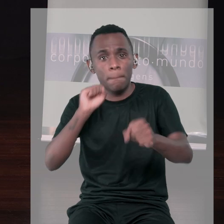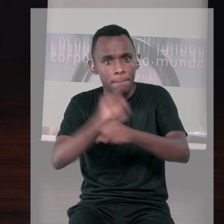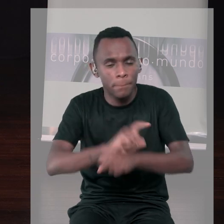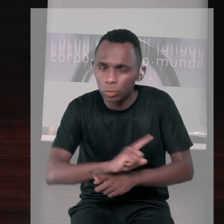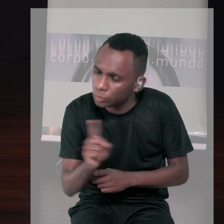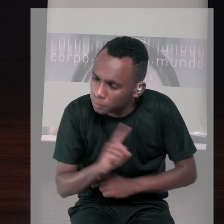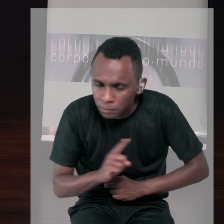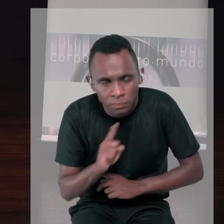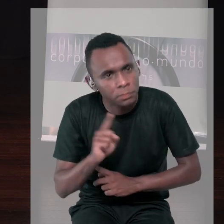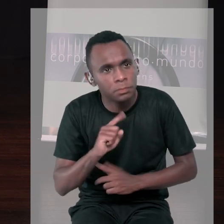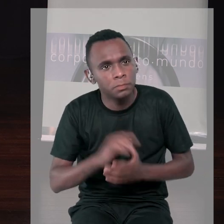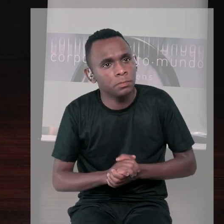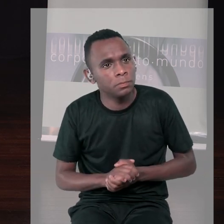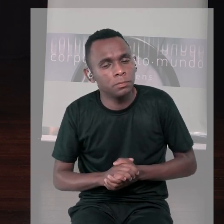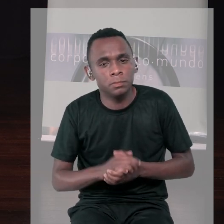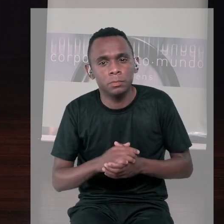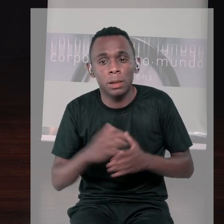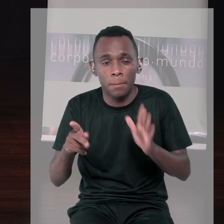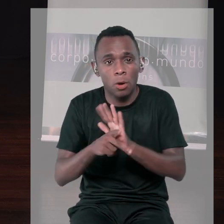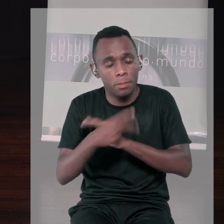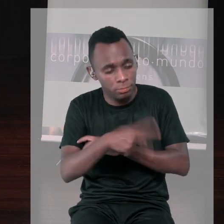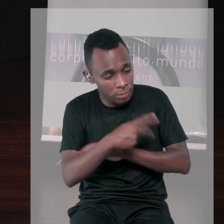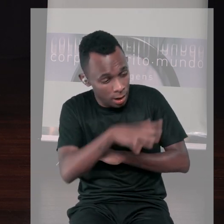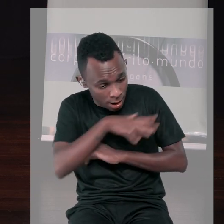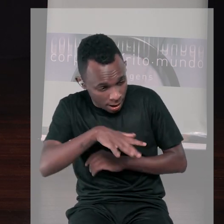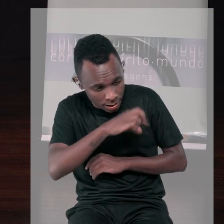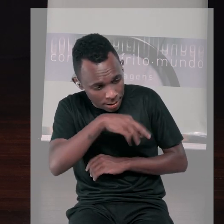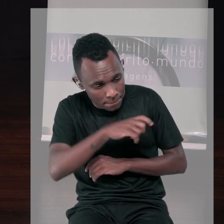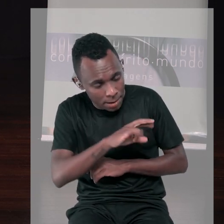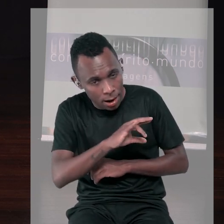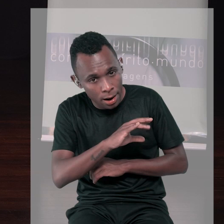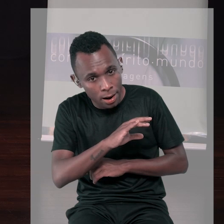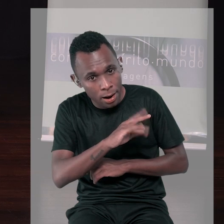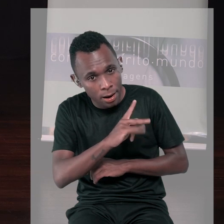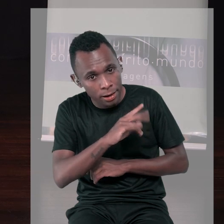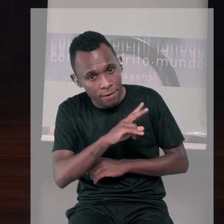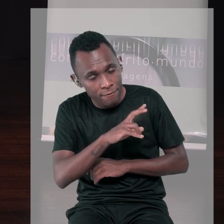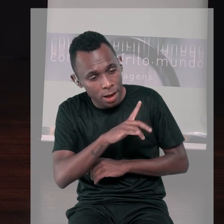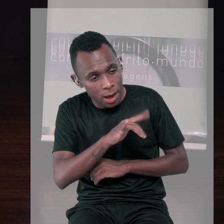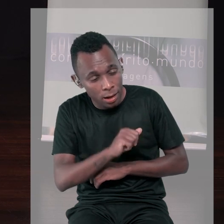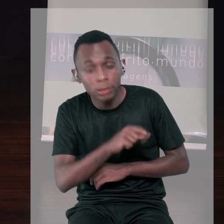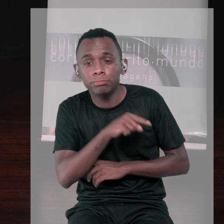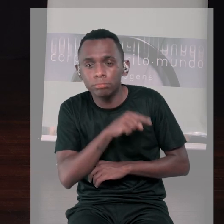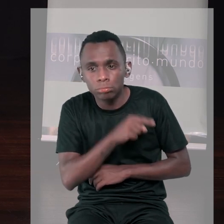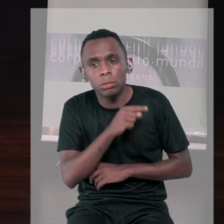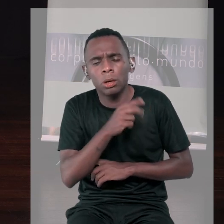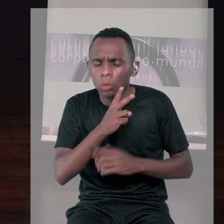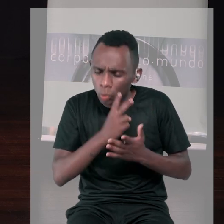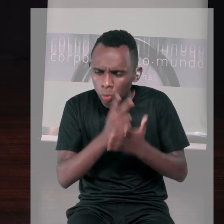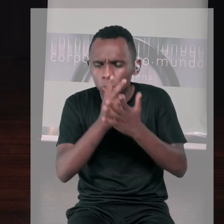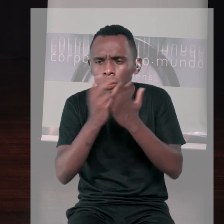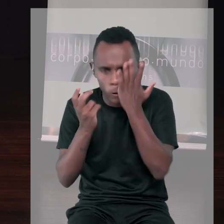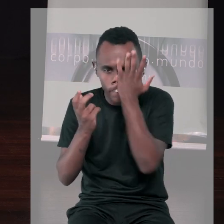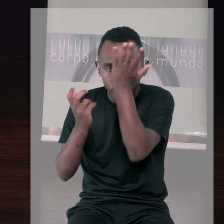par maquiaveliano, embora em Maquiavel 100%, acho que ela se estende a muitos outros pensadores, e do